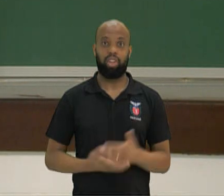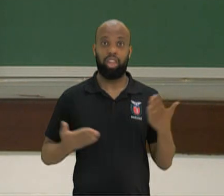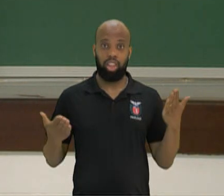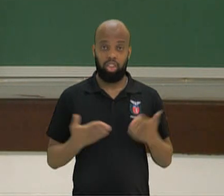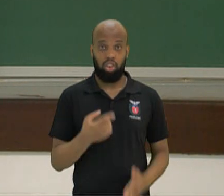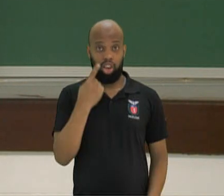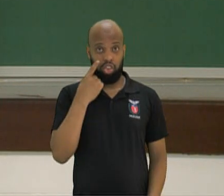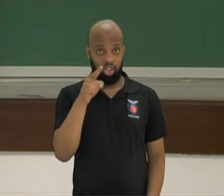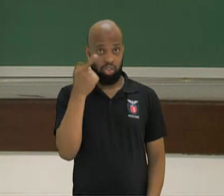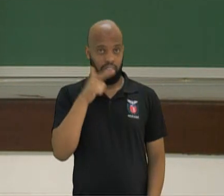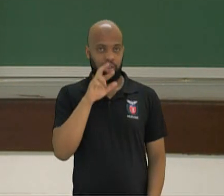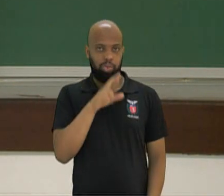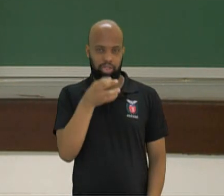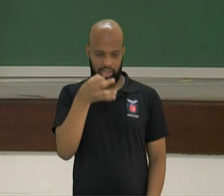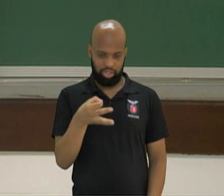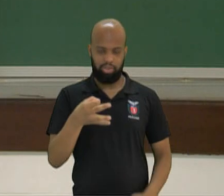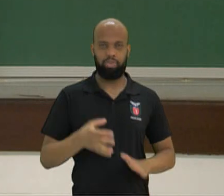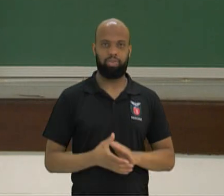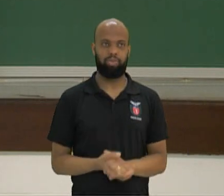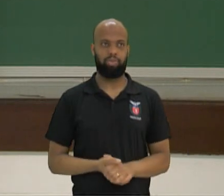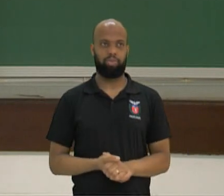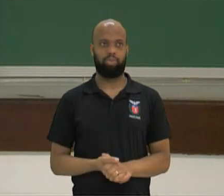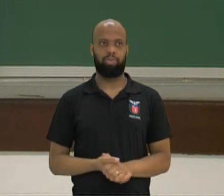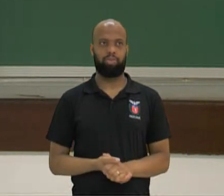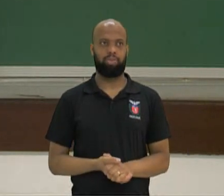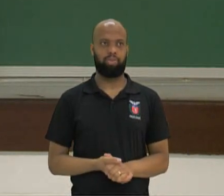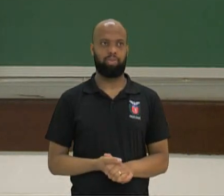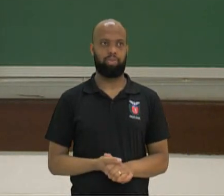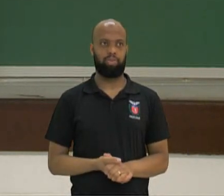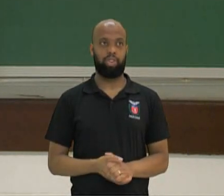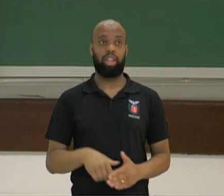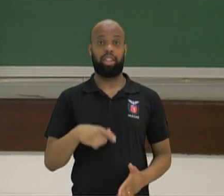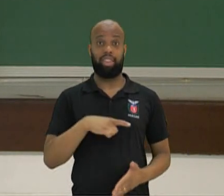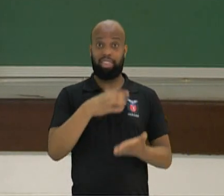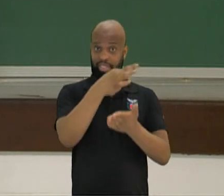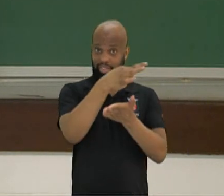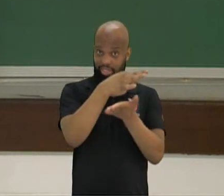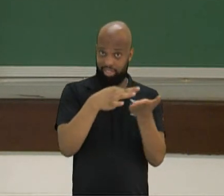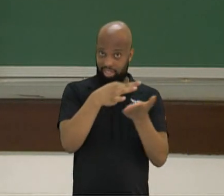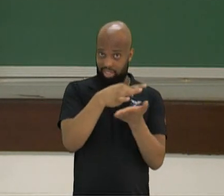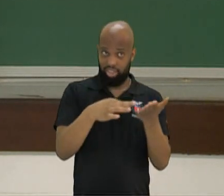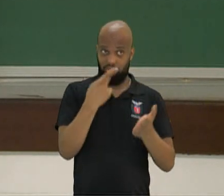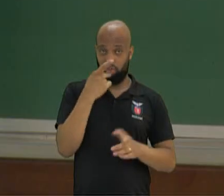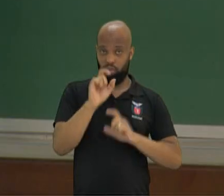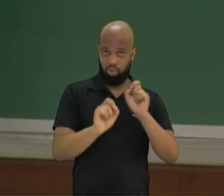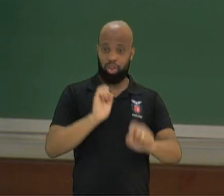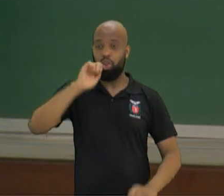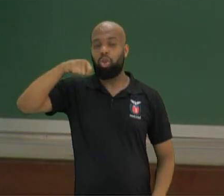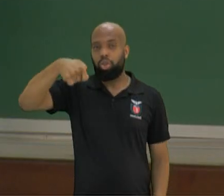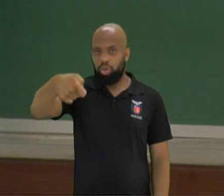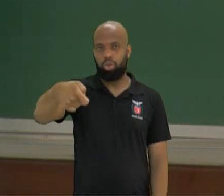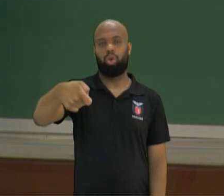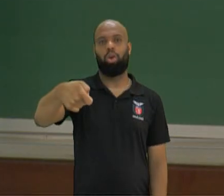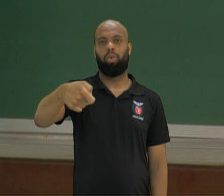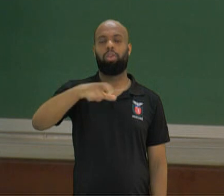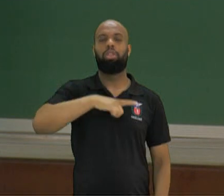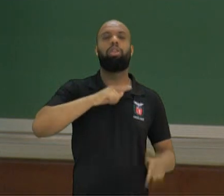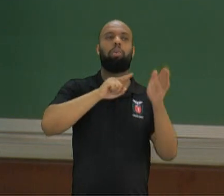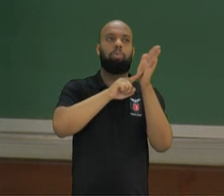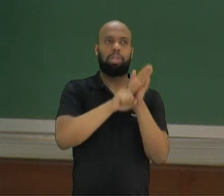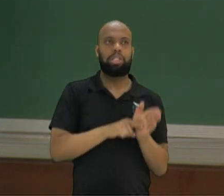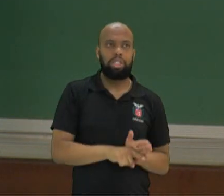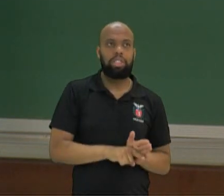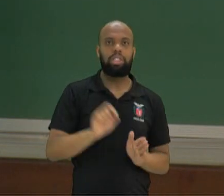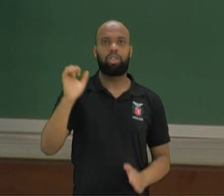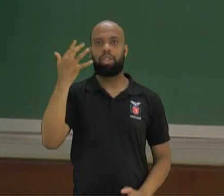Vamos ver se vocês acertaram, pessoal? Então, assim, você tem aqui um pequeno texto, né, que ele fala justamente sobre uma pesquisa